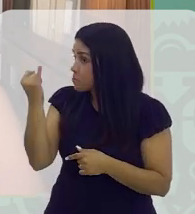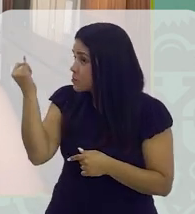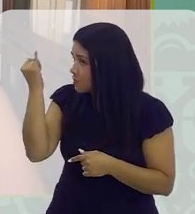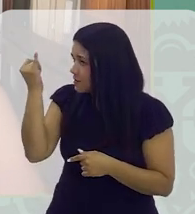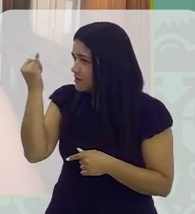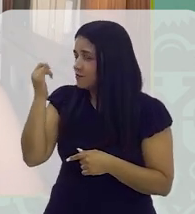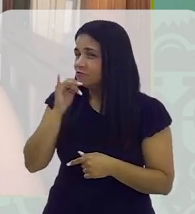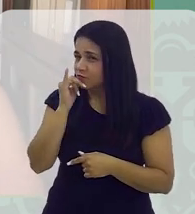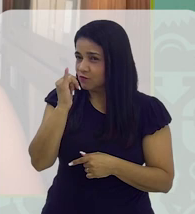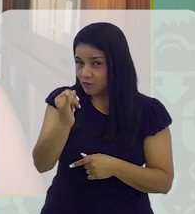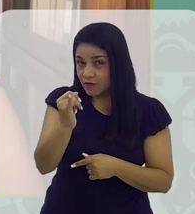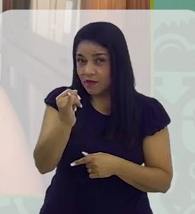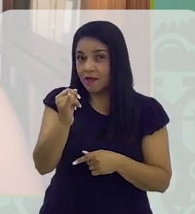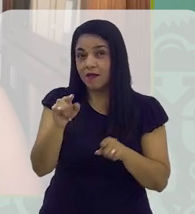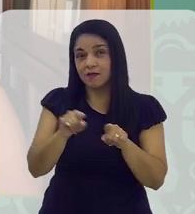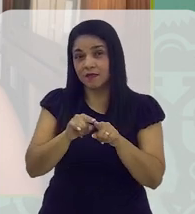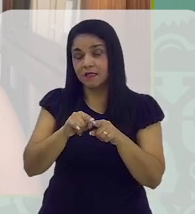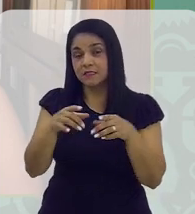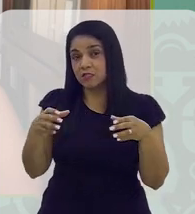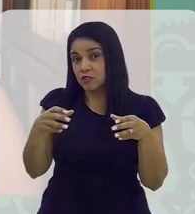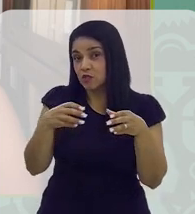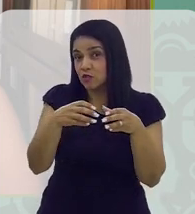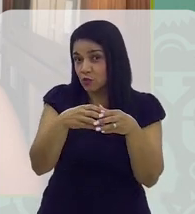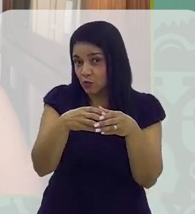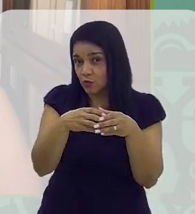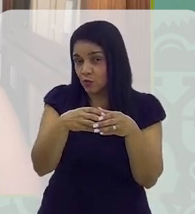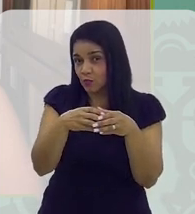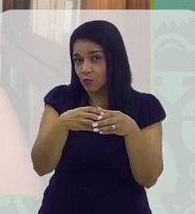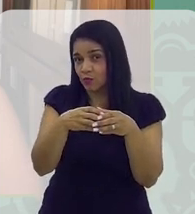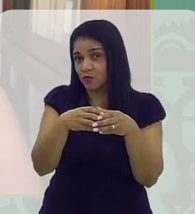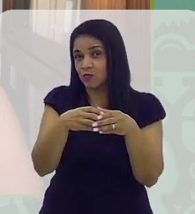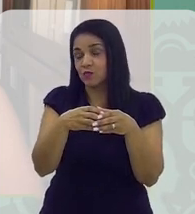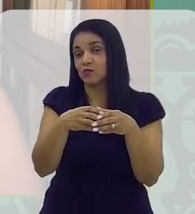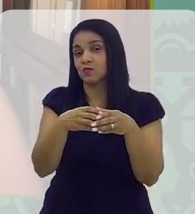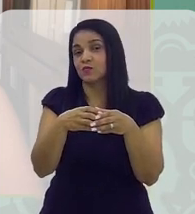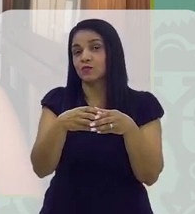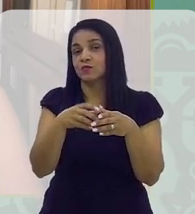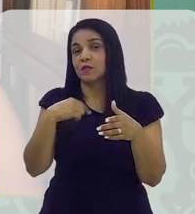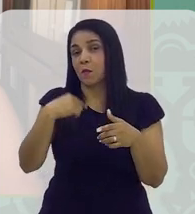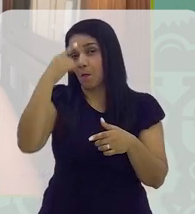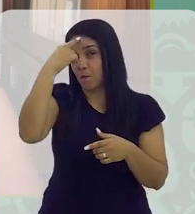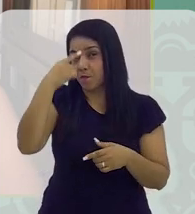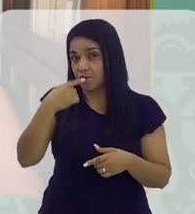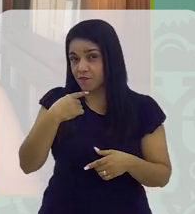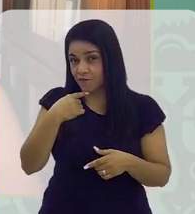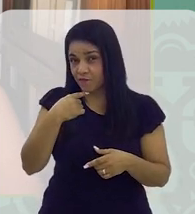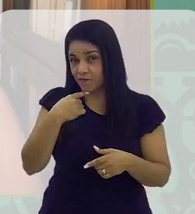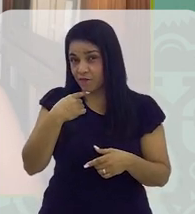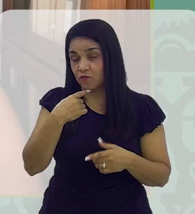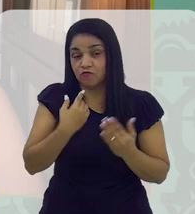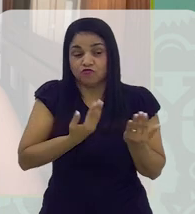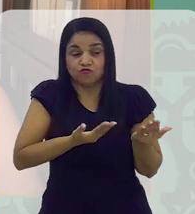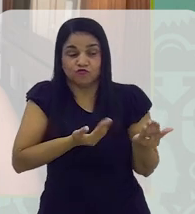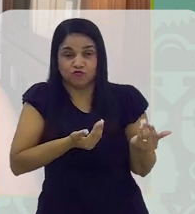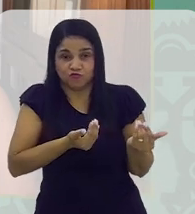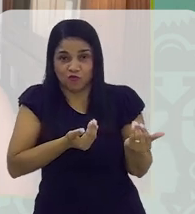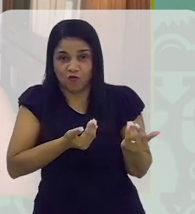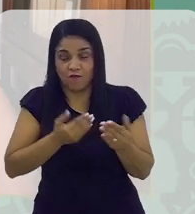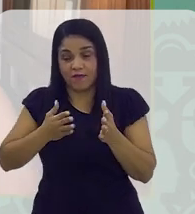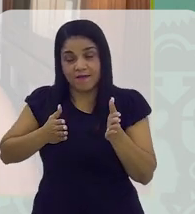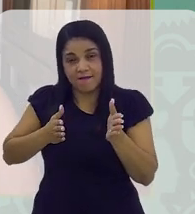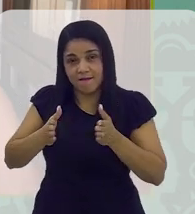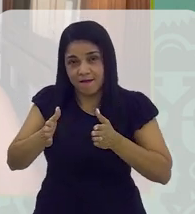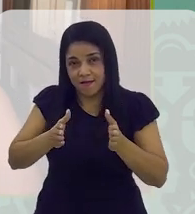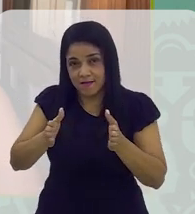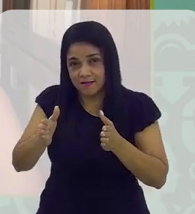que, né, nessas subcomunidades, né, como vocês citam, a gente tem aí o perfil dos, enfim,